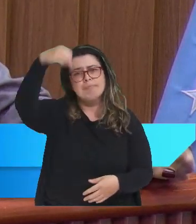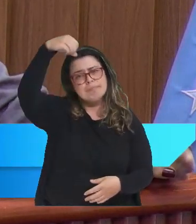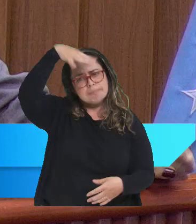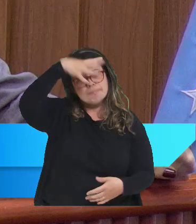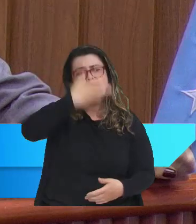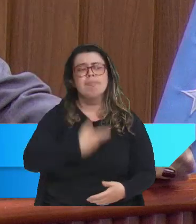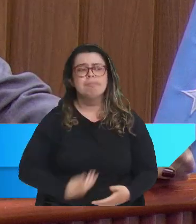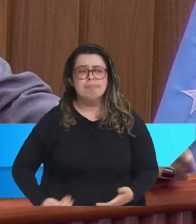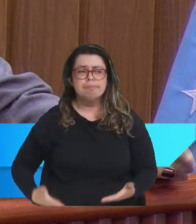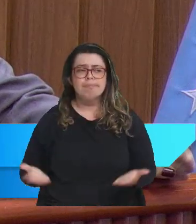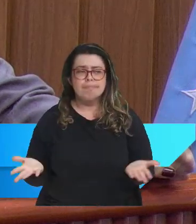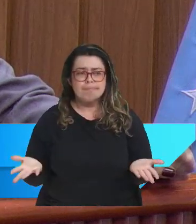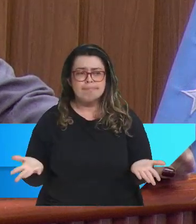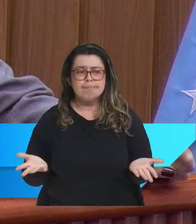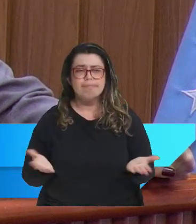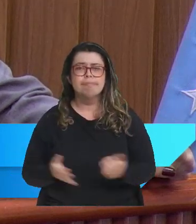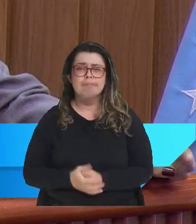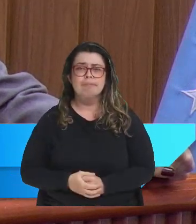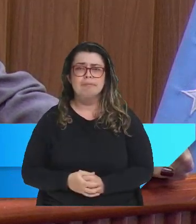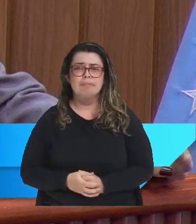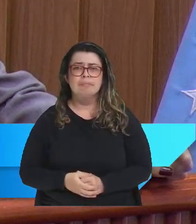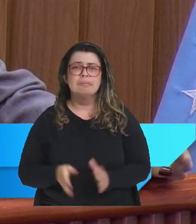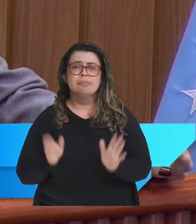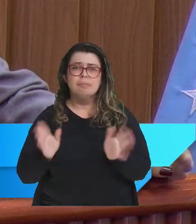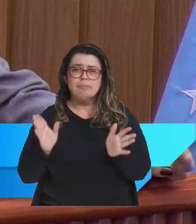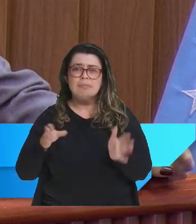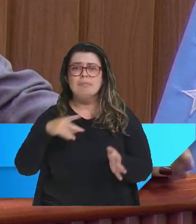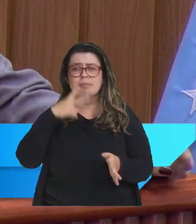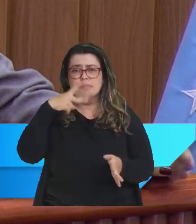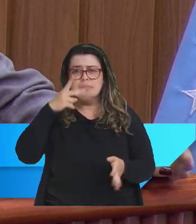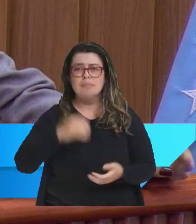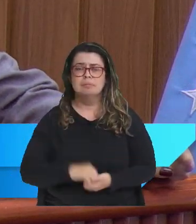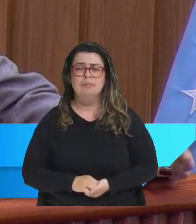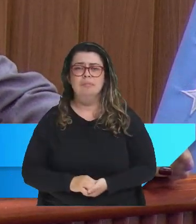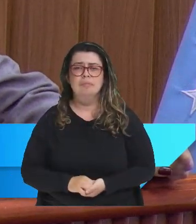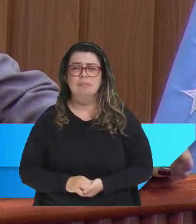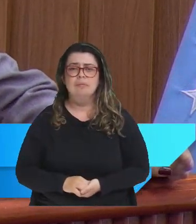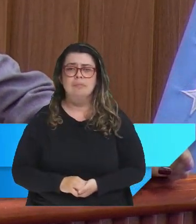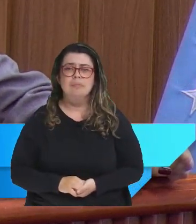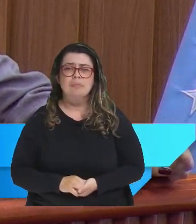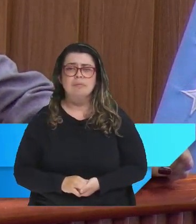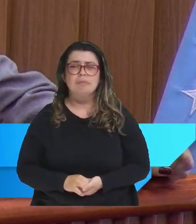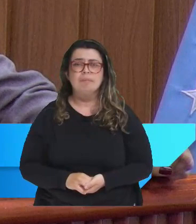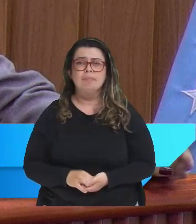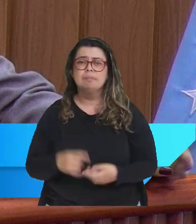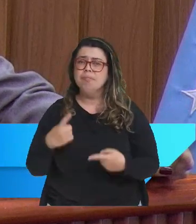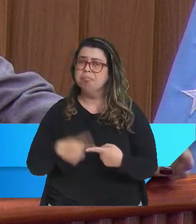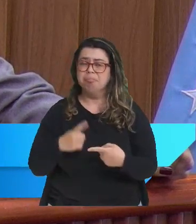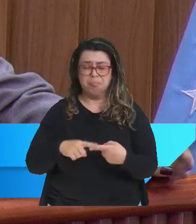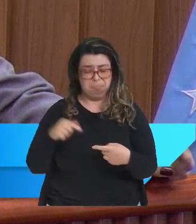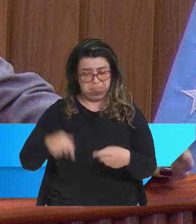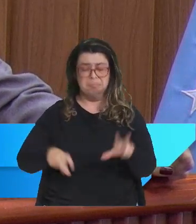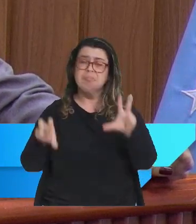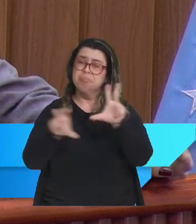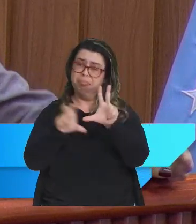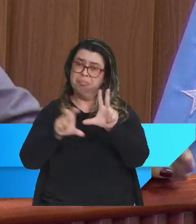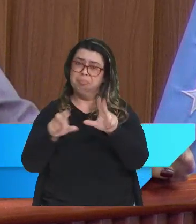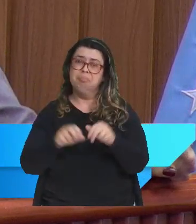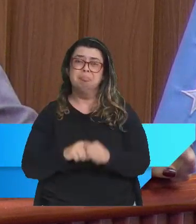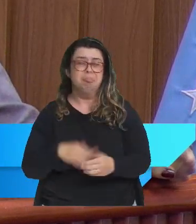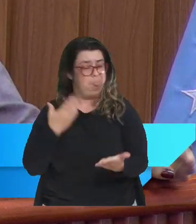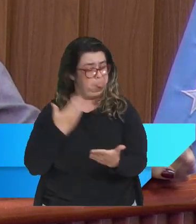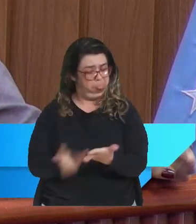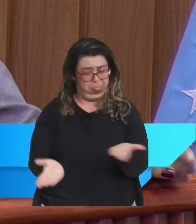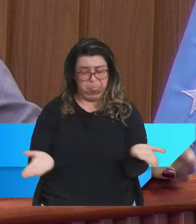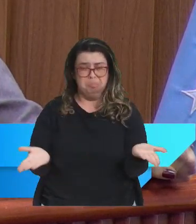queremos reforçar, vereador Gerson, essa questão, porque é um descaso com o executivo estar no